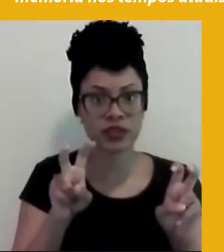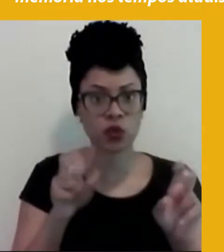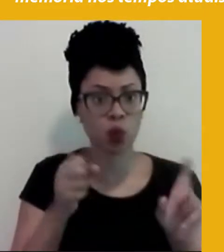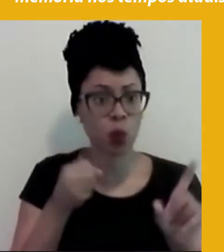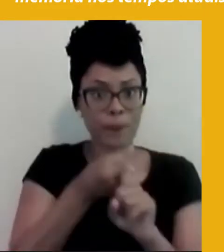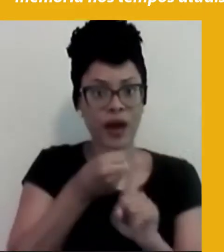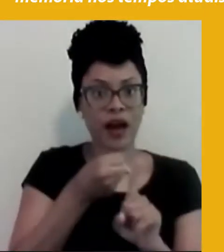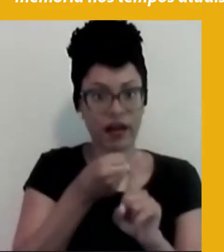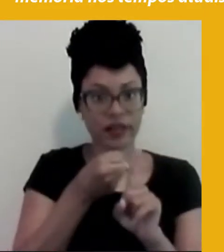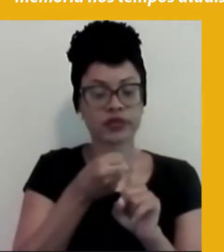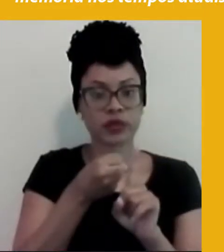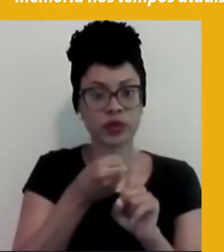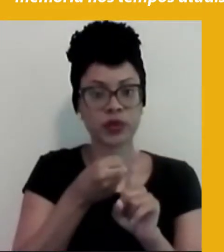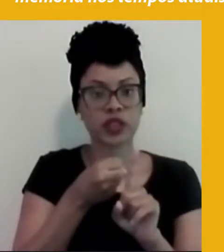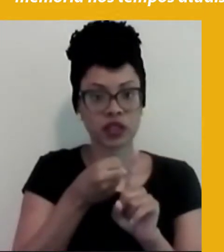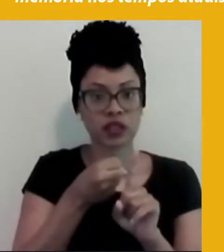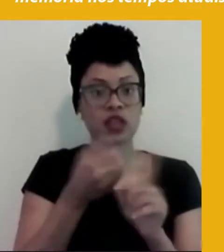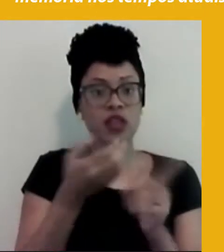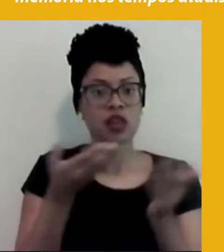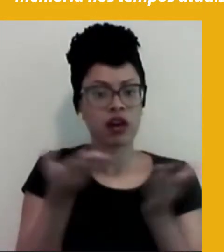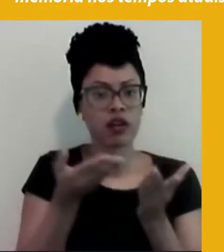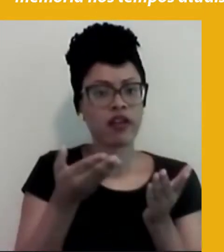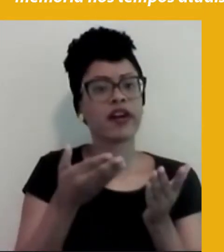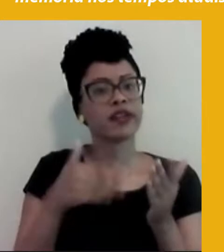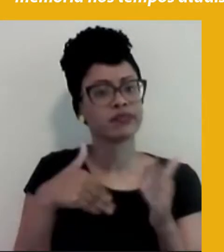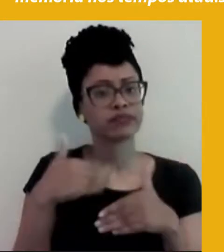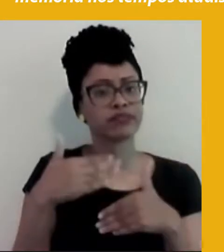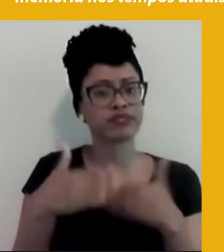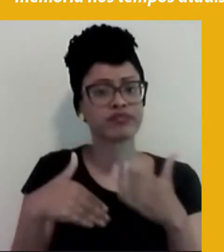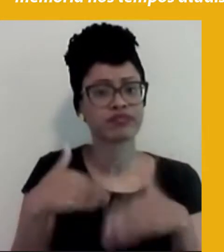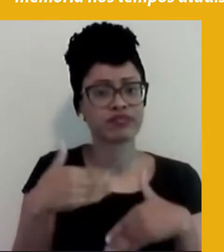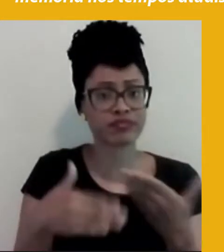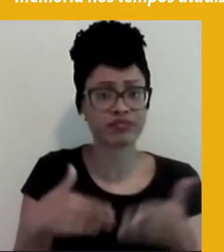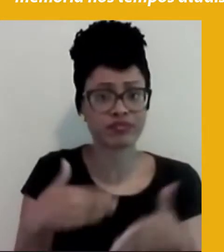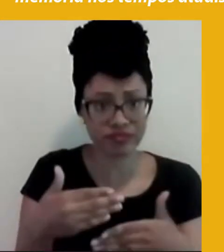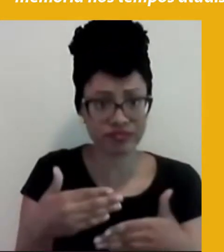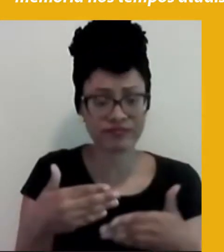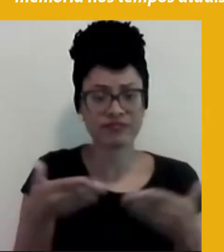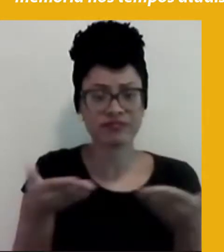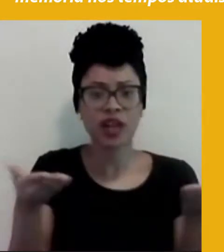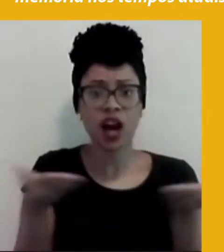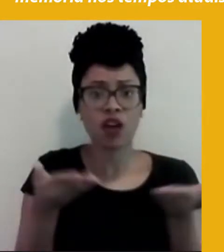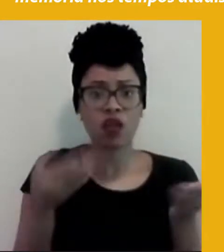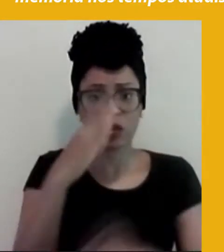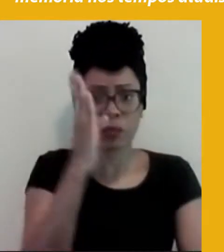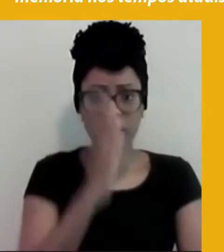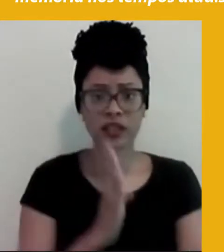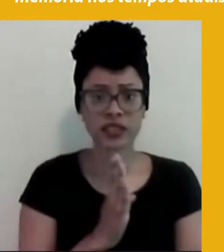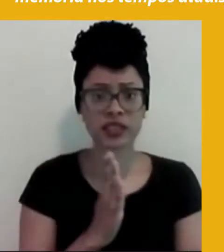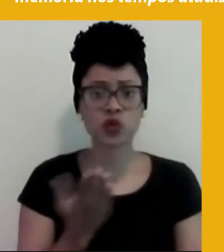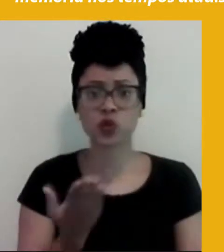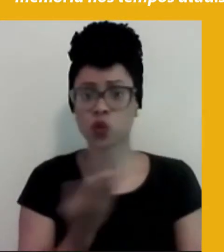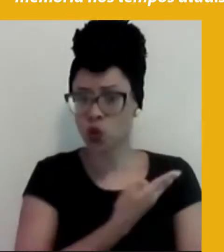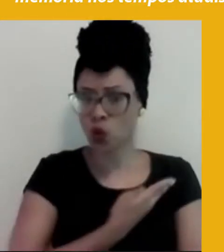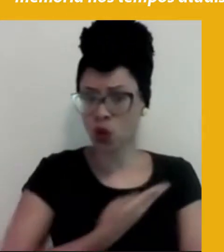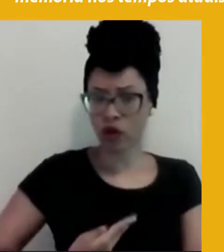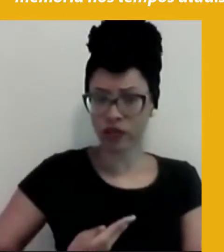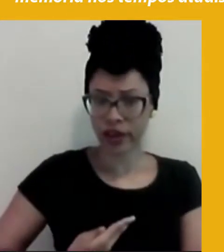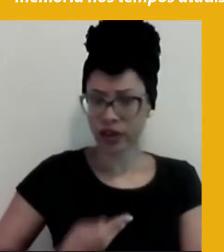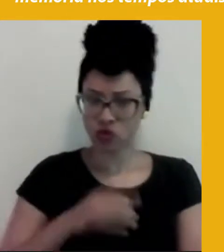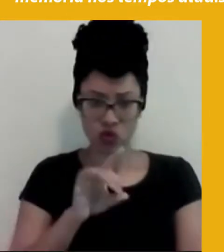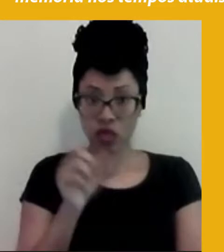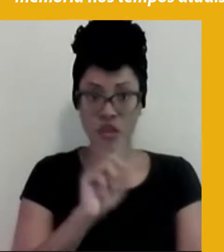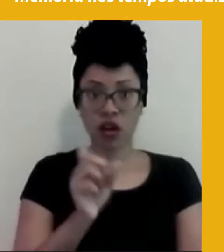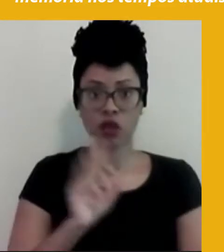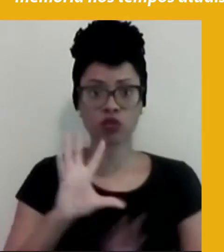se recusou a reagir. E aí eu não estou falando só do governo, a gente está falando de uma nação. A gente reagiu muito mal